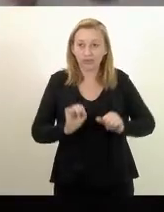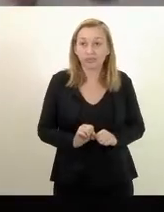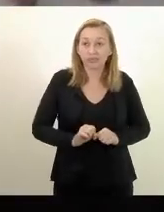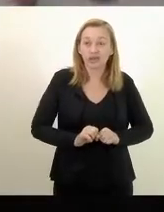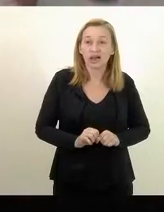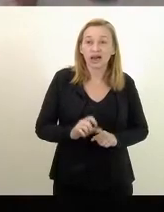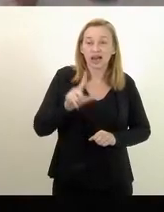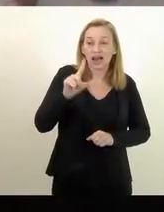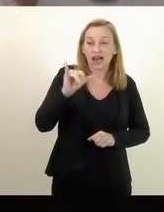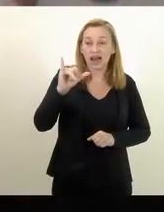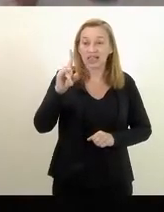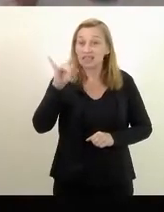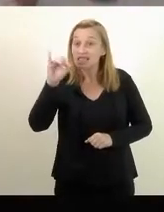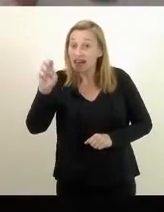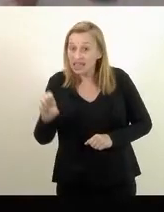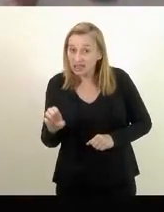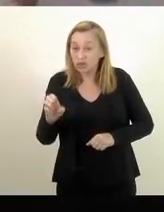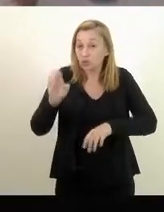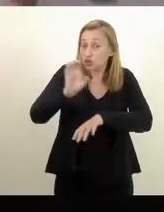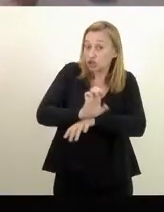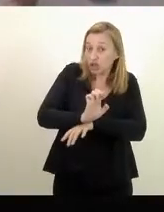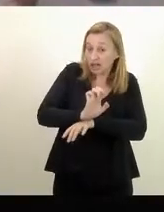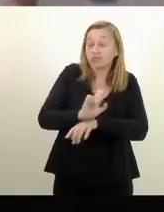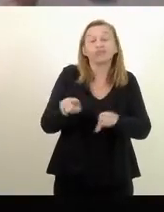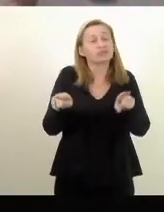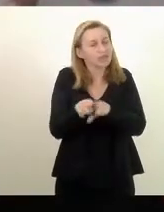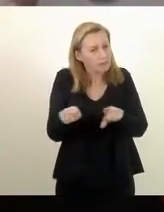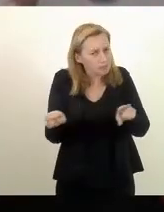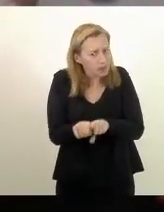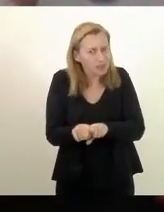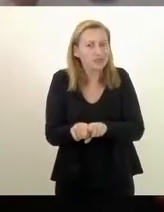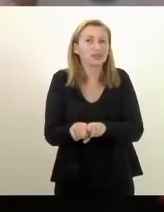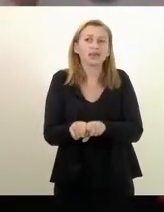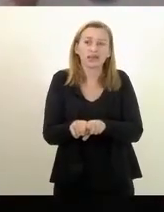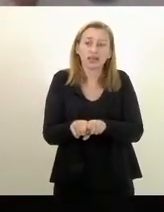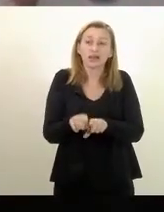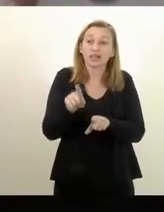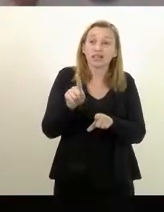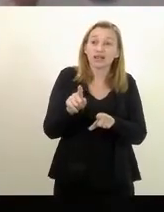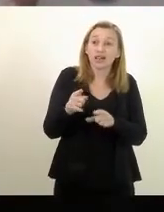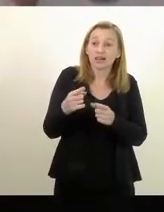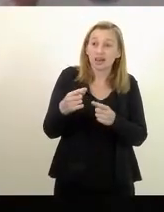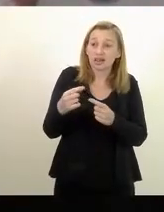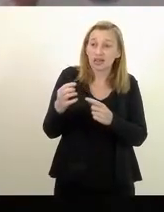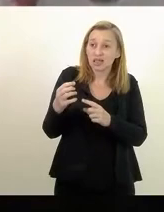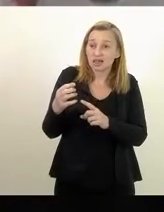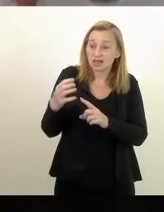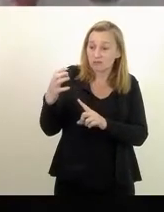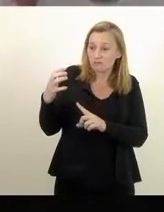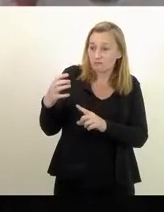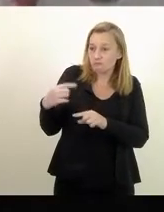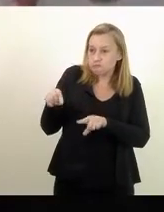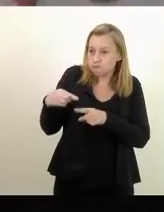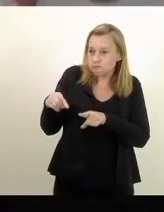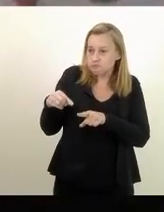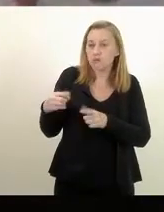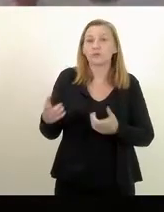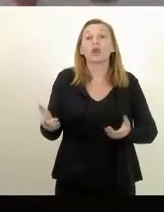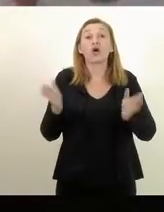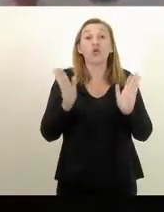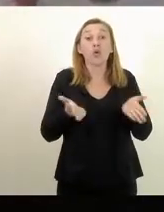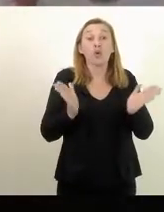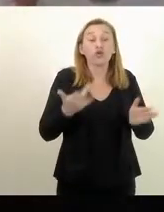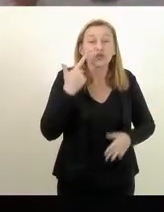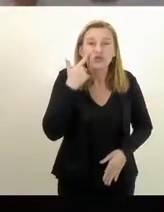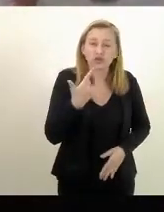laicidade do Estado ela também é ameaçada o que nós vemos hoje